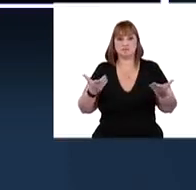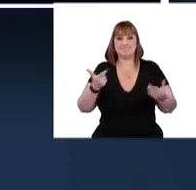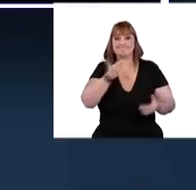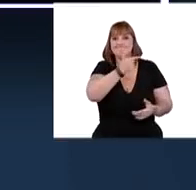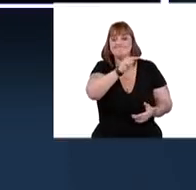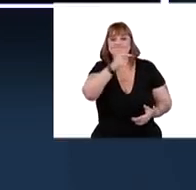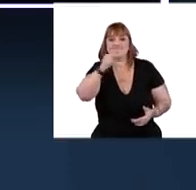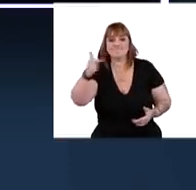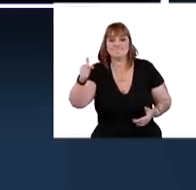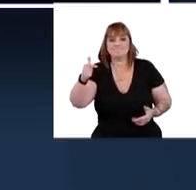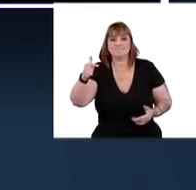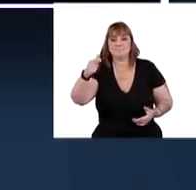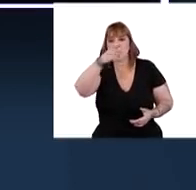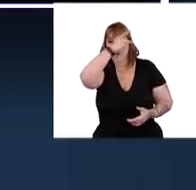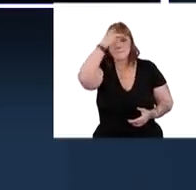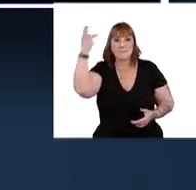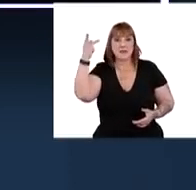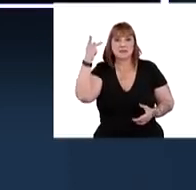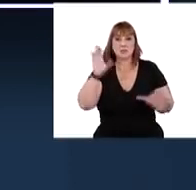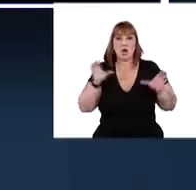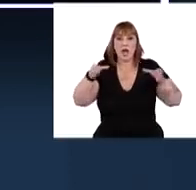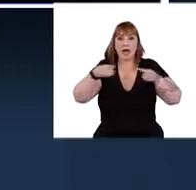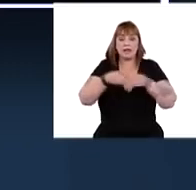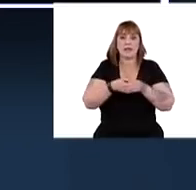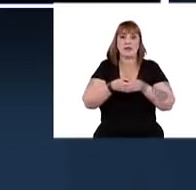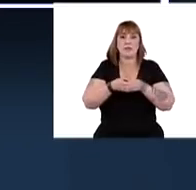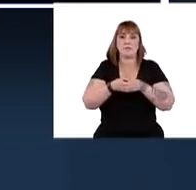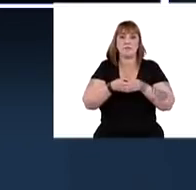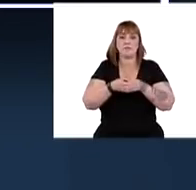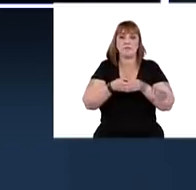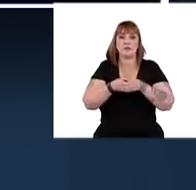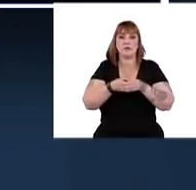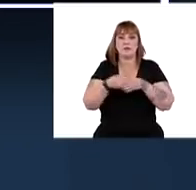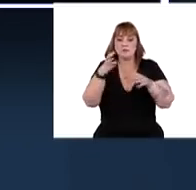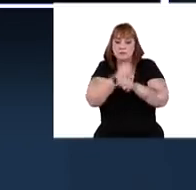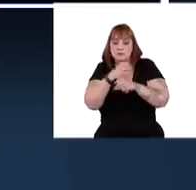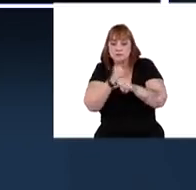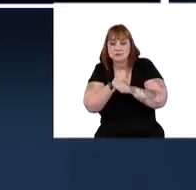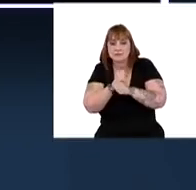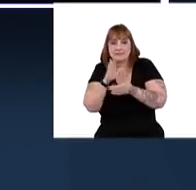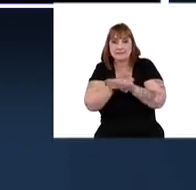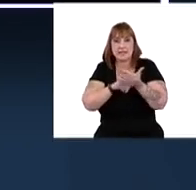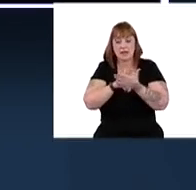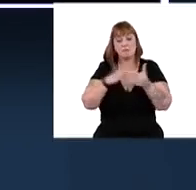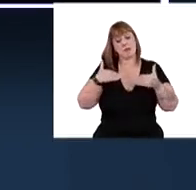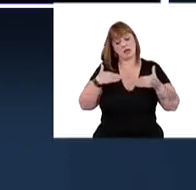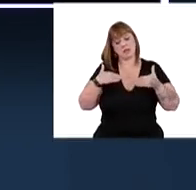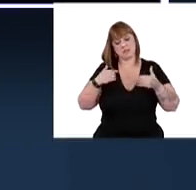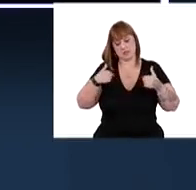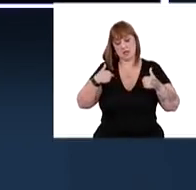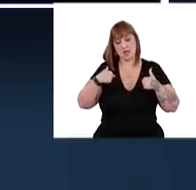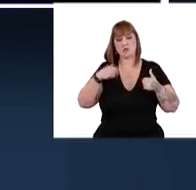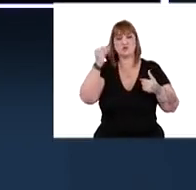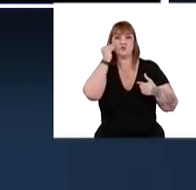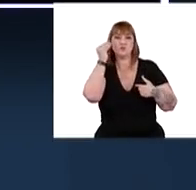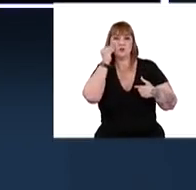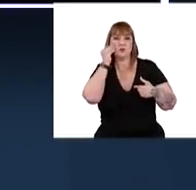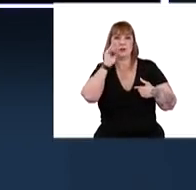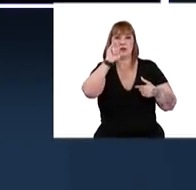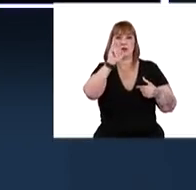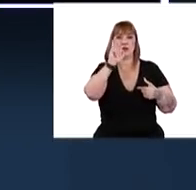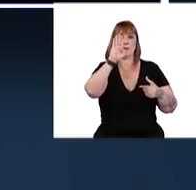tem gente, não tem equipe que fez conta coisa nenhuma. Mas eu, por acaso, por ter estado no